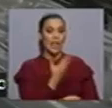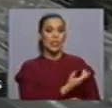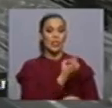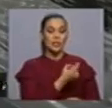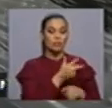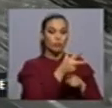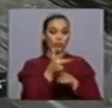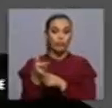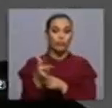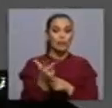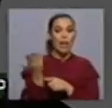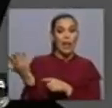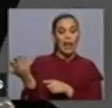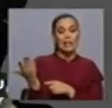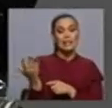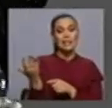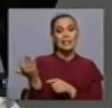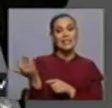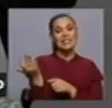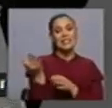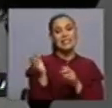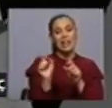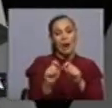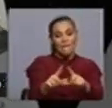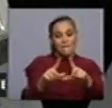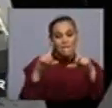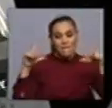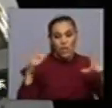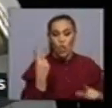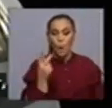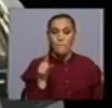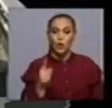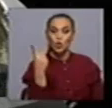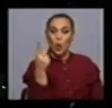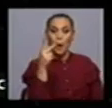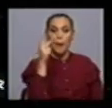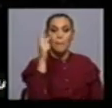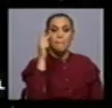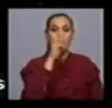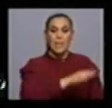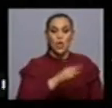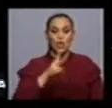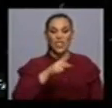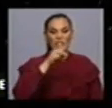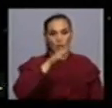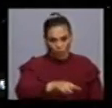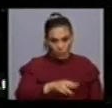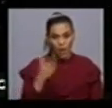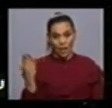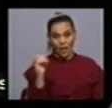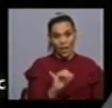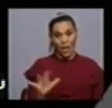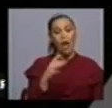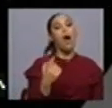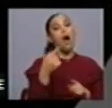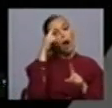vamos ver é praticamente um pixel, foi tirada a cerca de 2,2 milhões de quilómetros do asteroide Bennu. Olha, isto é uma missão muito